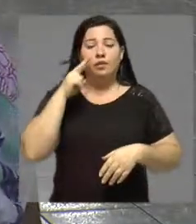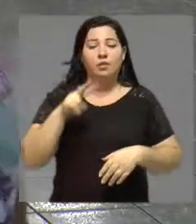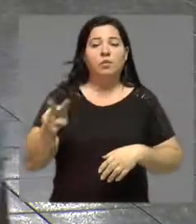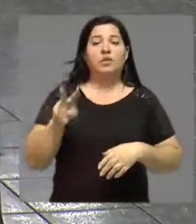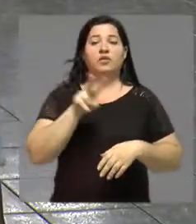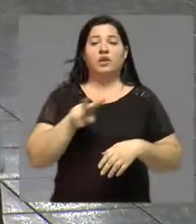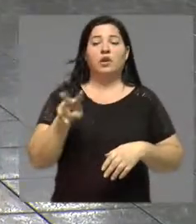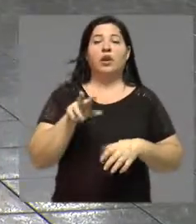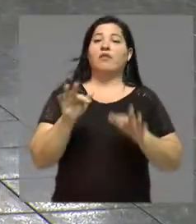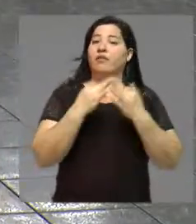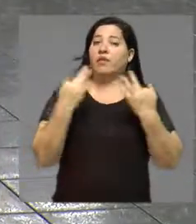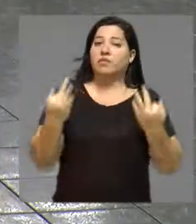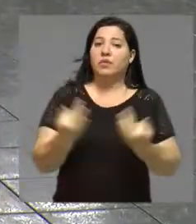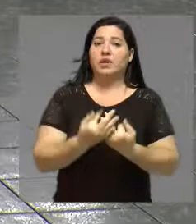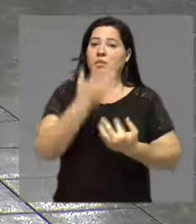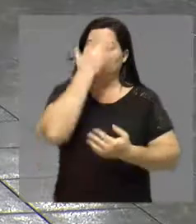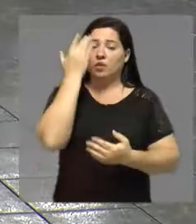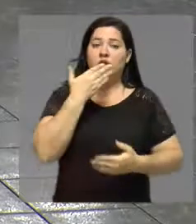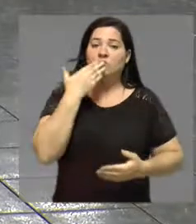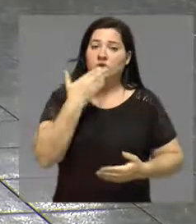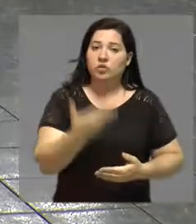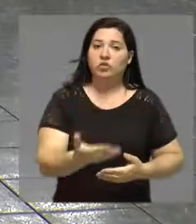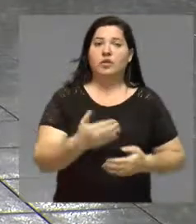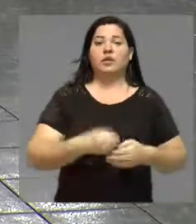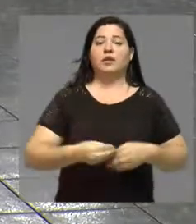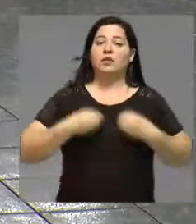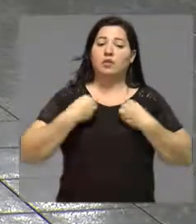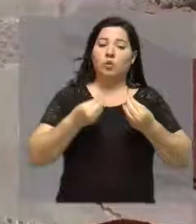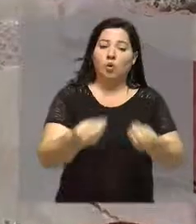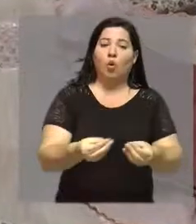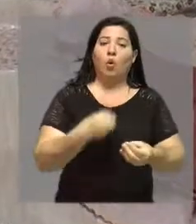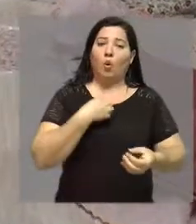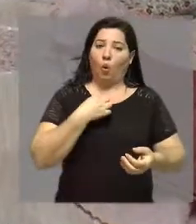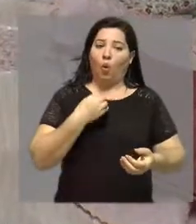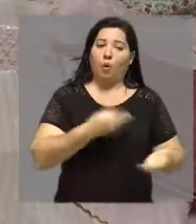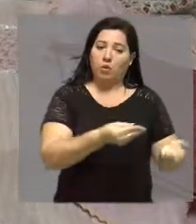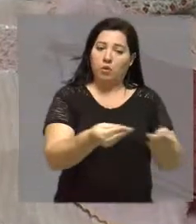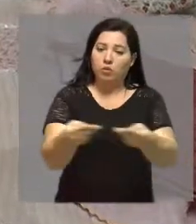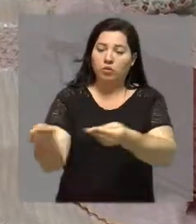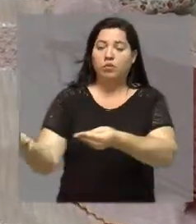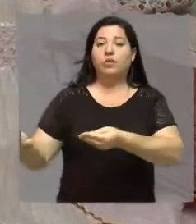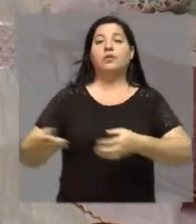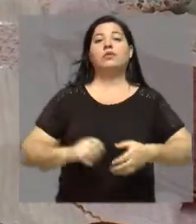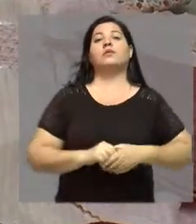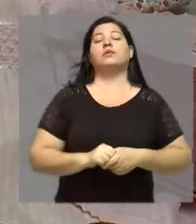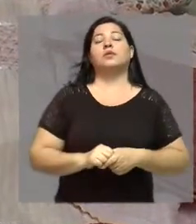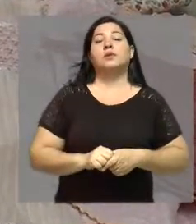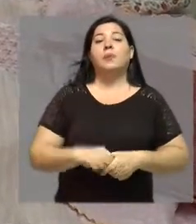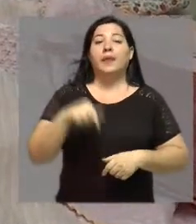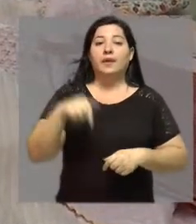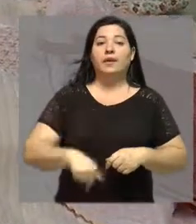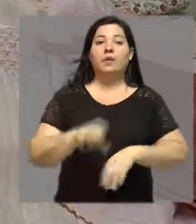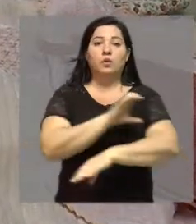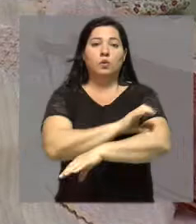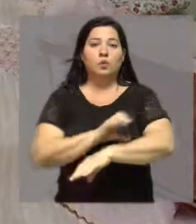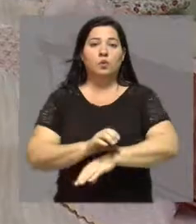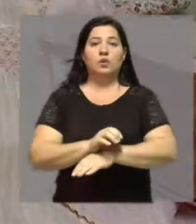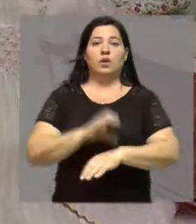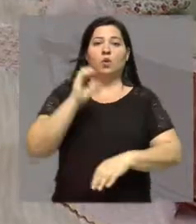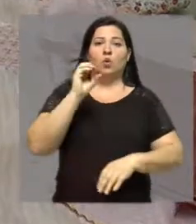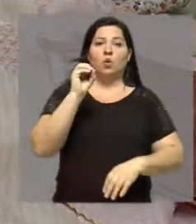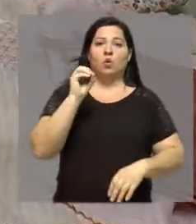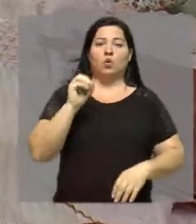às pessoas que vêm pedindo portão, distribui roupas, como aqui também tem o curso do grupo